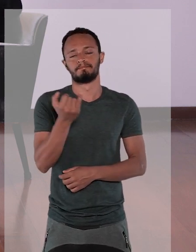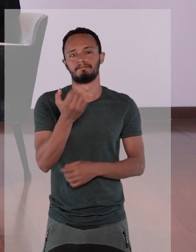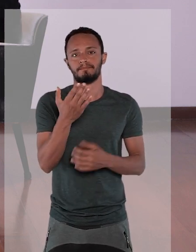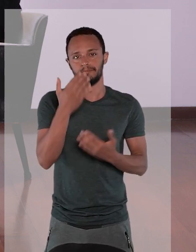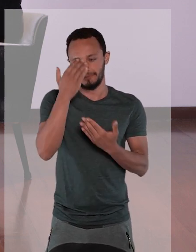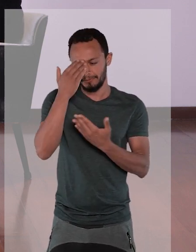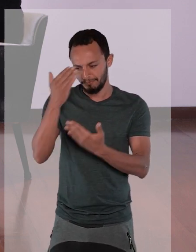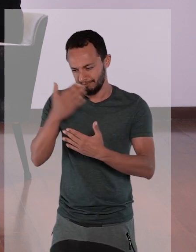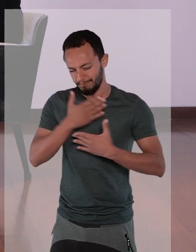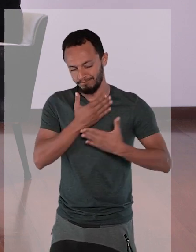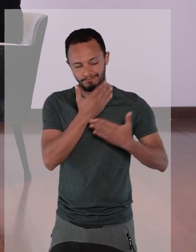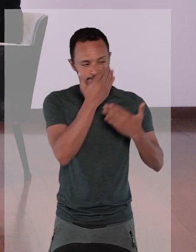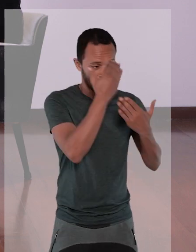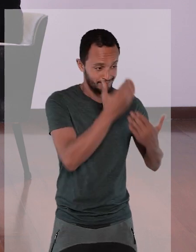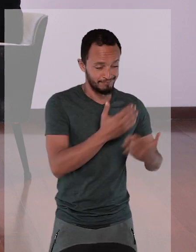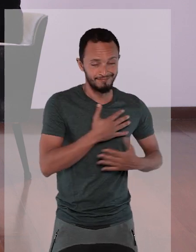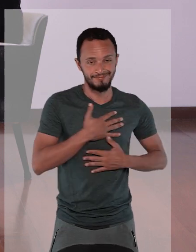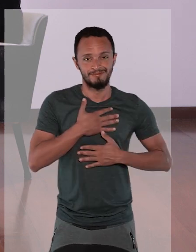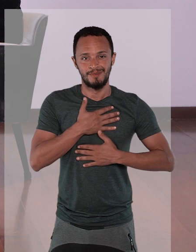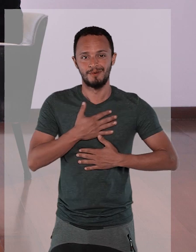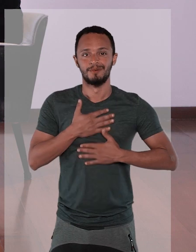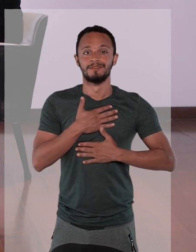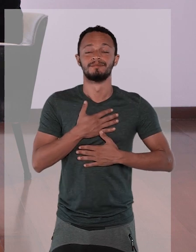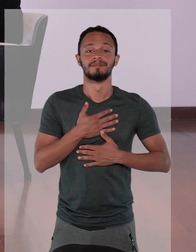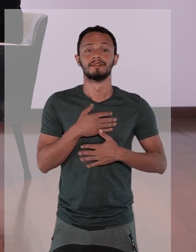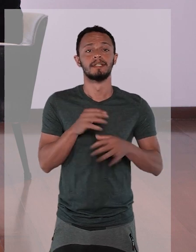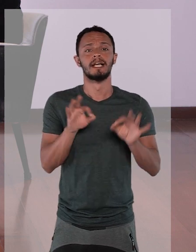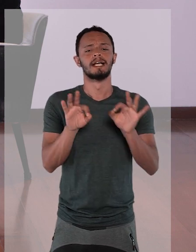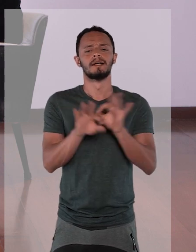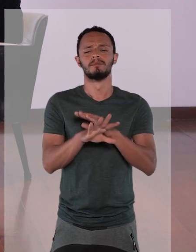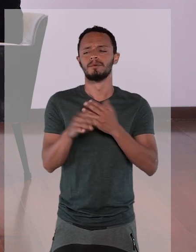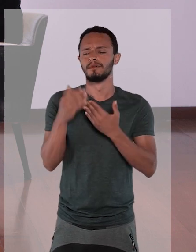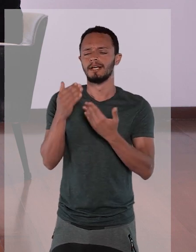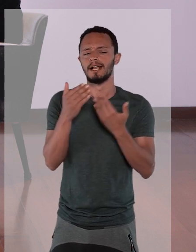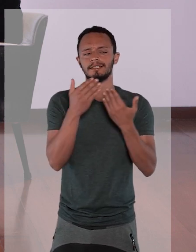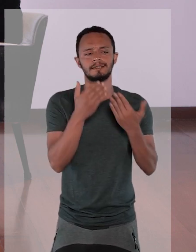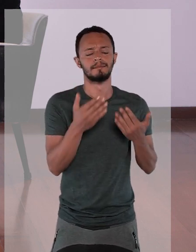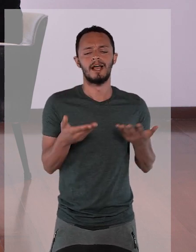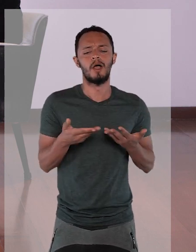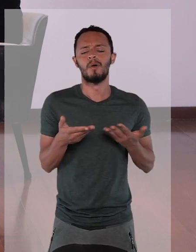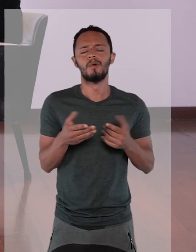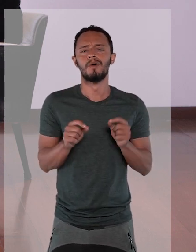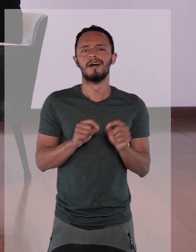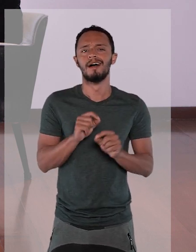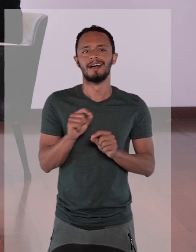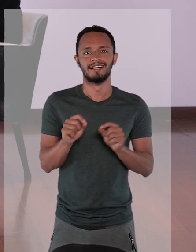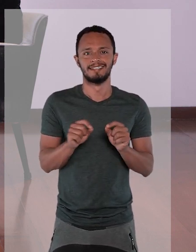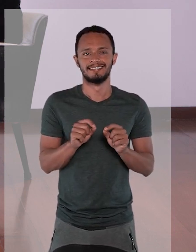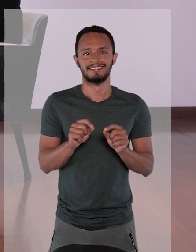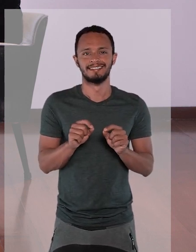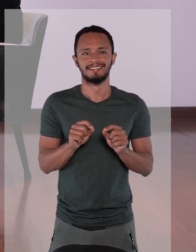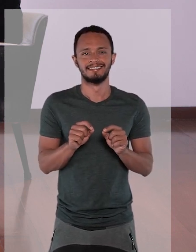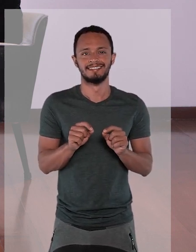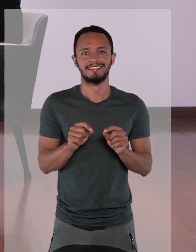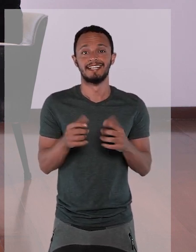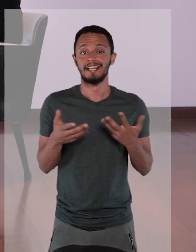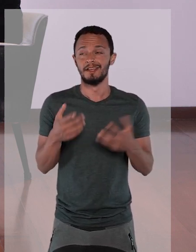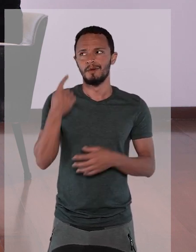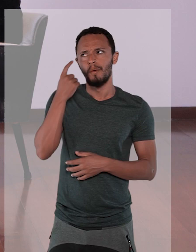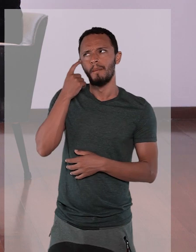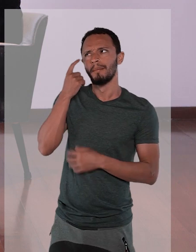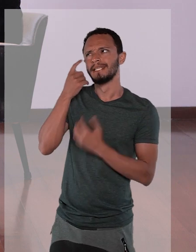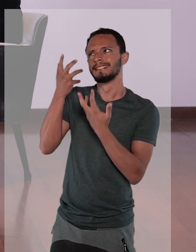Uma honra. Acabei de falar, doutora Margarete. E agora? Pensei que você fosse falar. Pois é, estou pensando